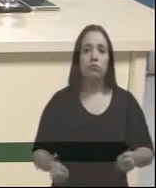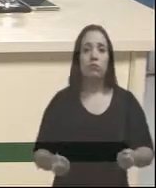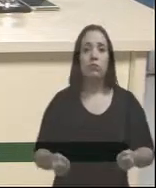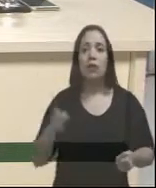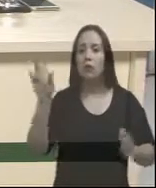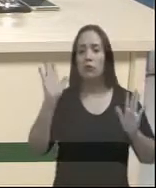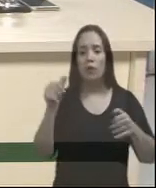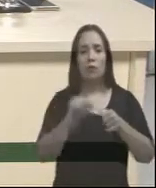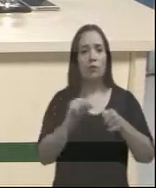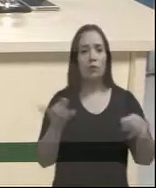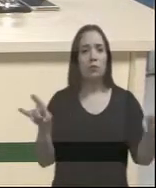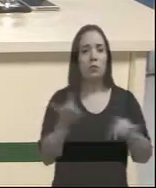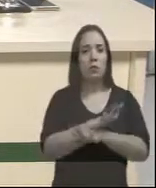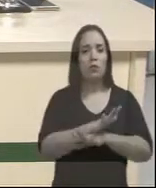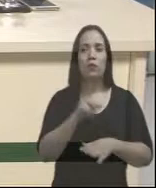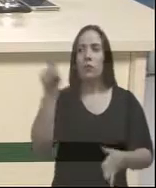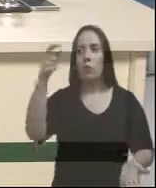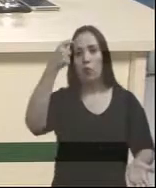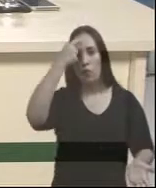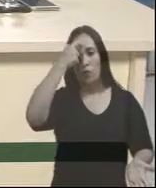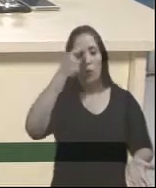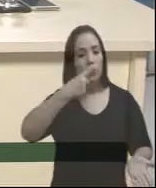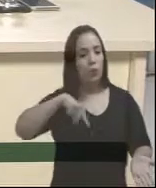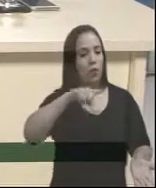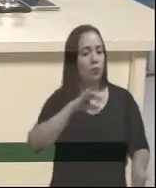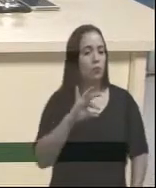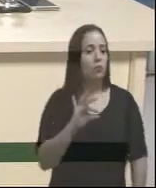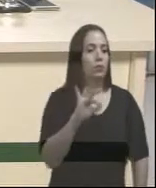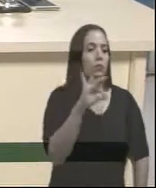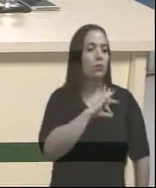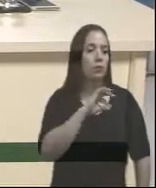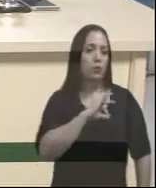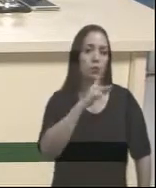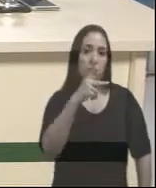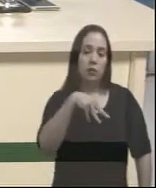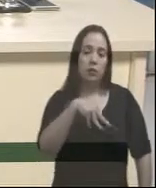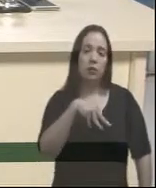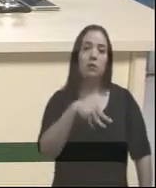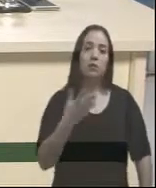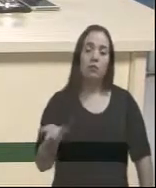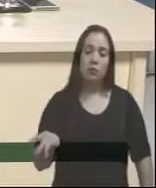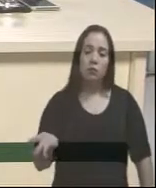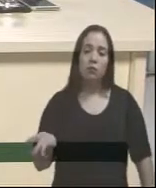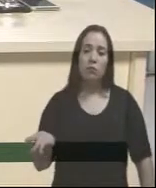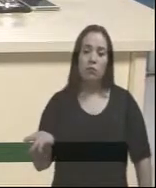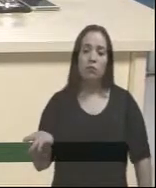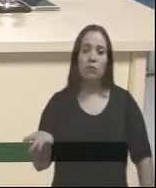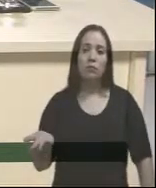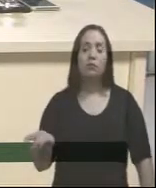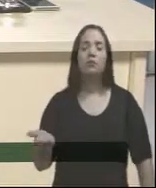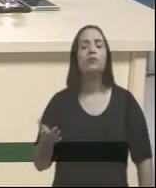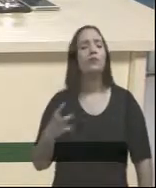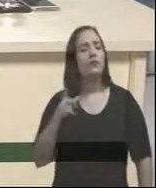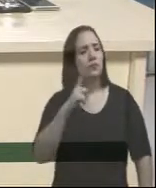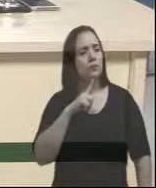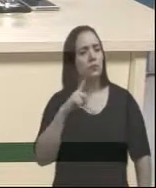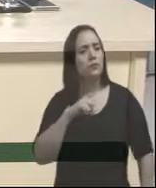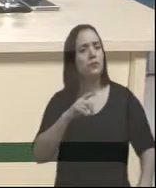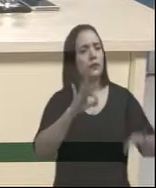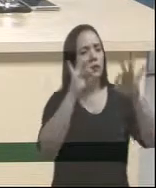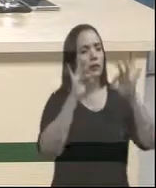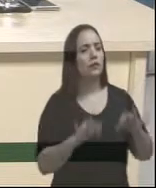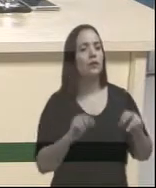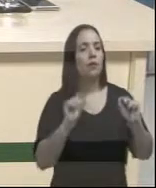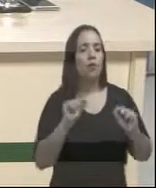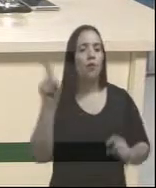isento. Quem vai ser culpado somos nós da Polícia Militar. Então, veja bem. Isso o comandante atual da Polícia Militar disse isso. Então, veja bem. Com certeza, o